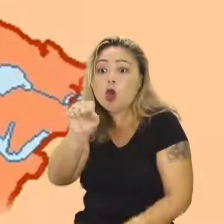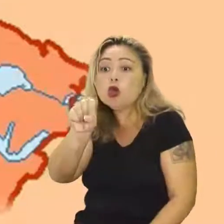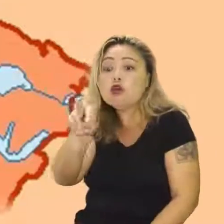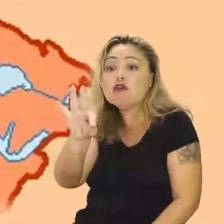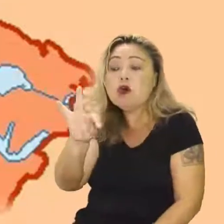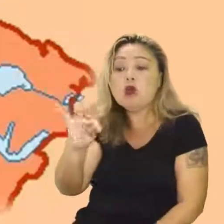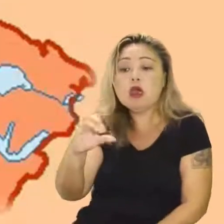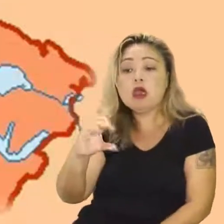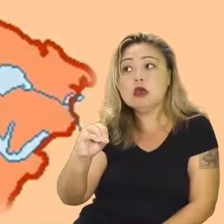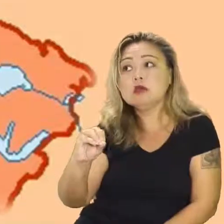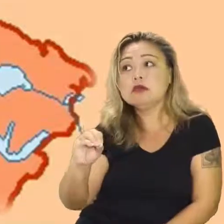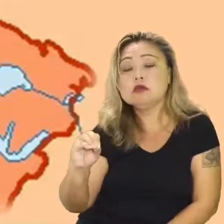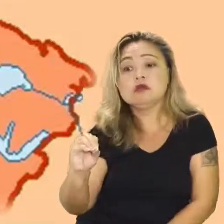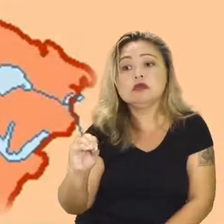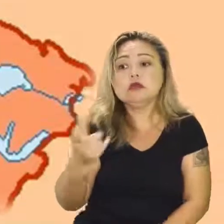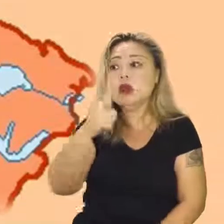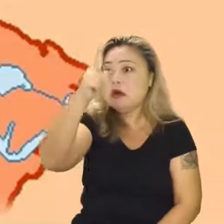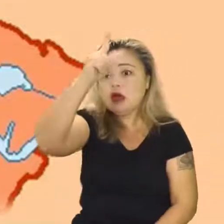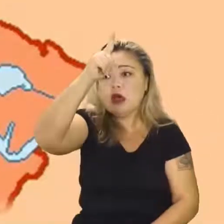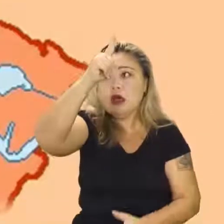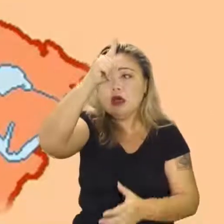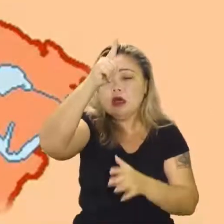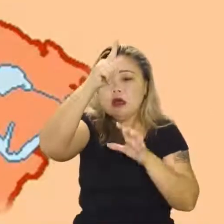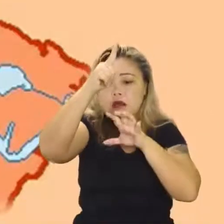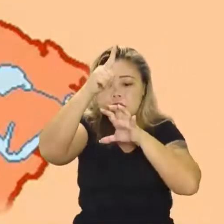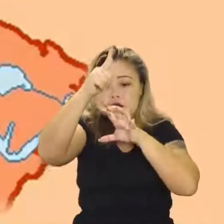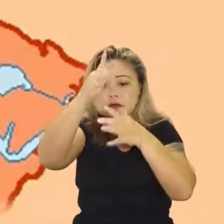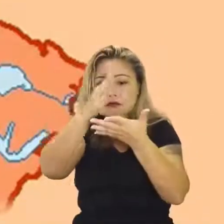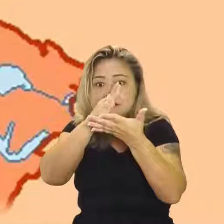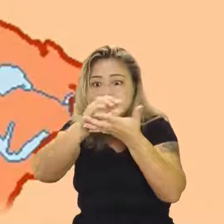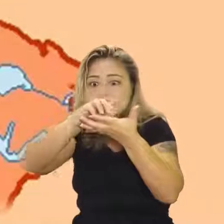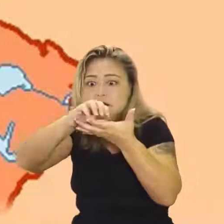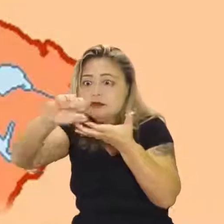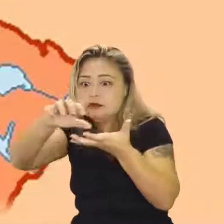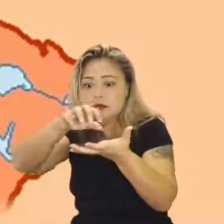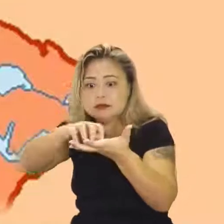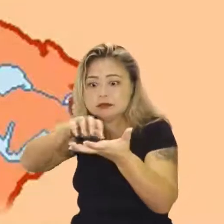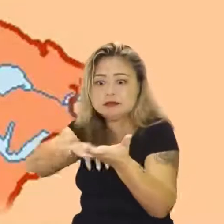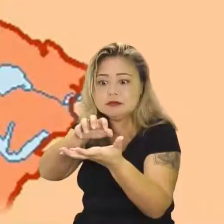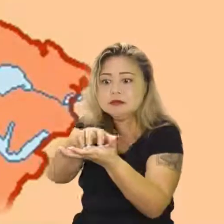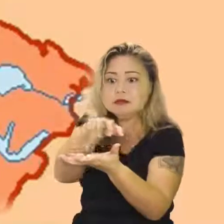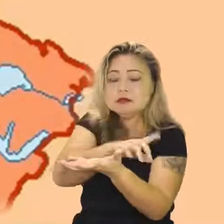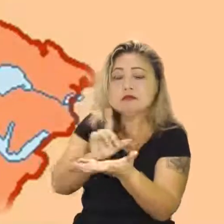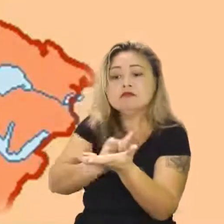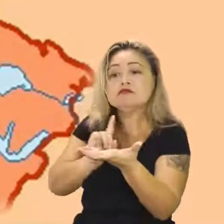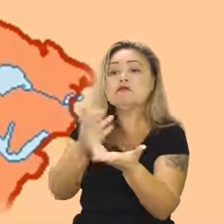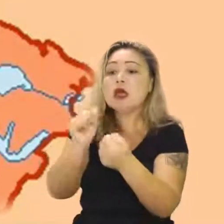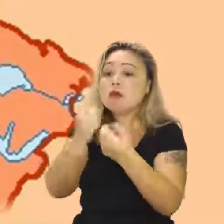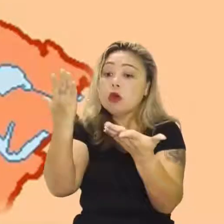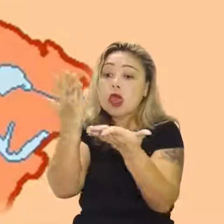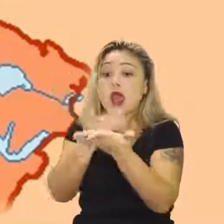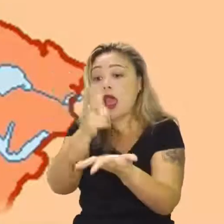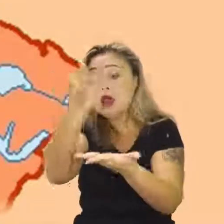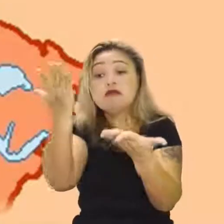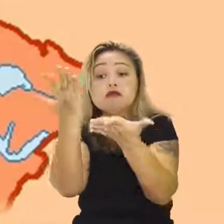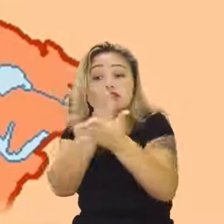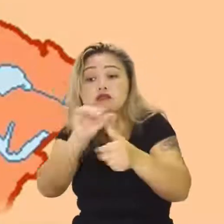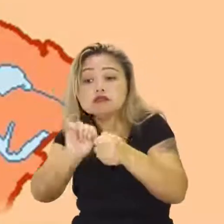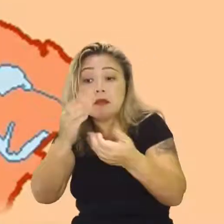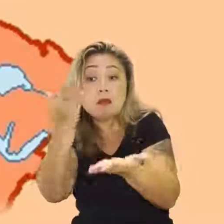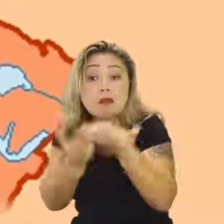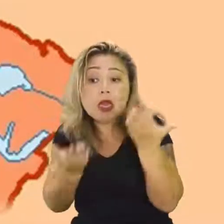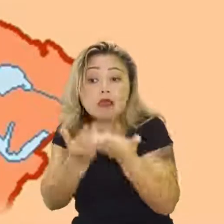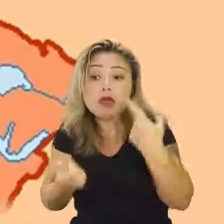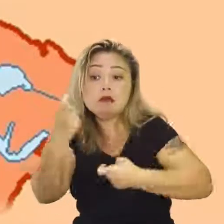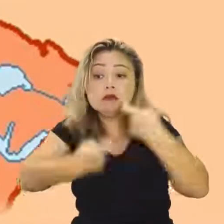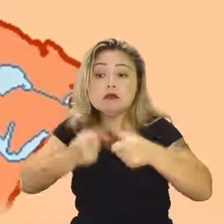soviético. A Alemanha, ela está sendo dividida. A Alemanha, ela foi derrotada na guerra. A Alemanha, ela passou